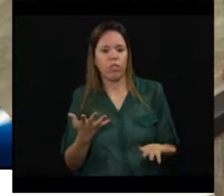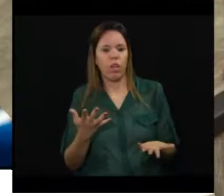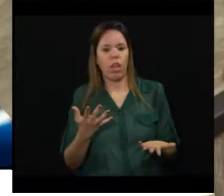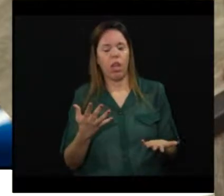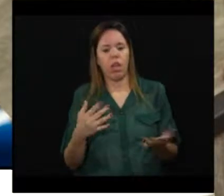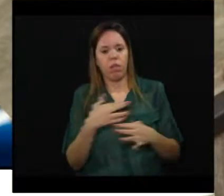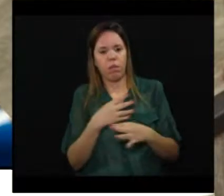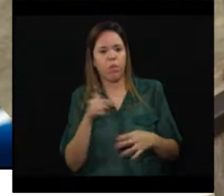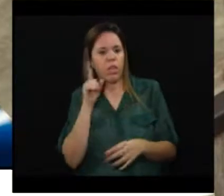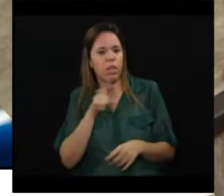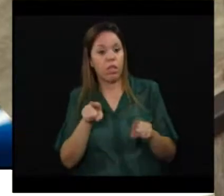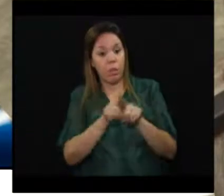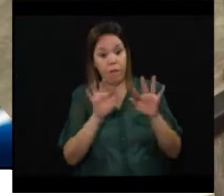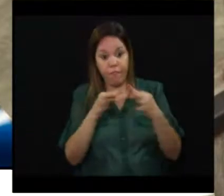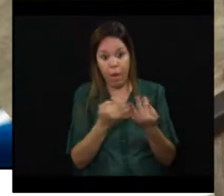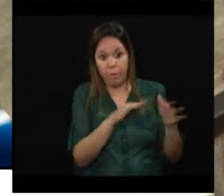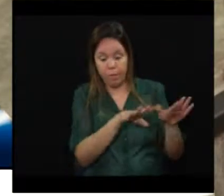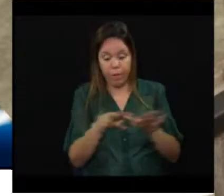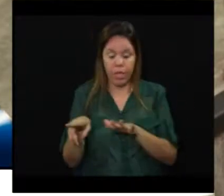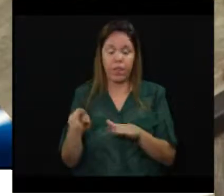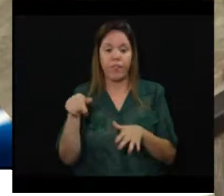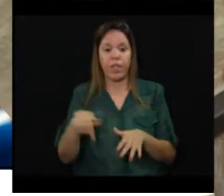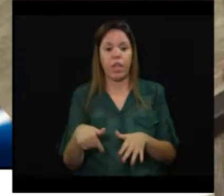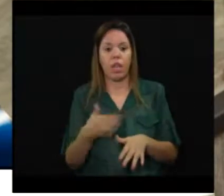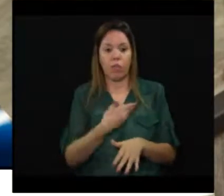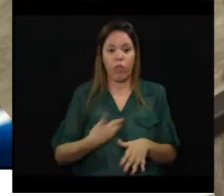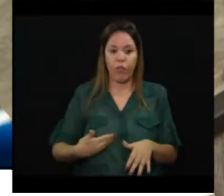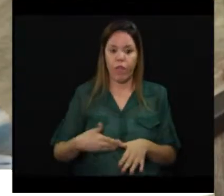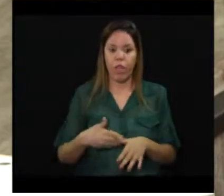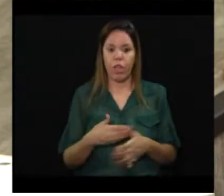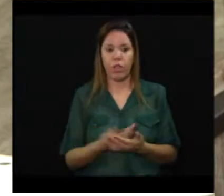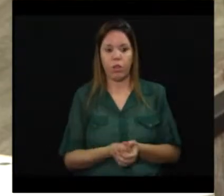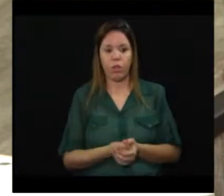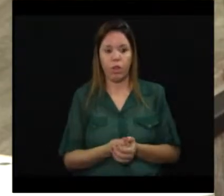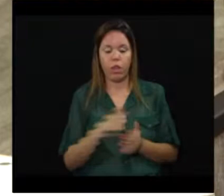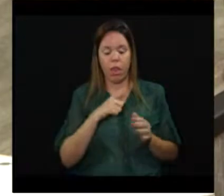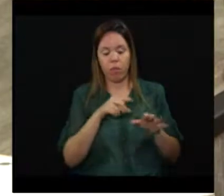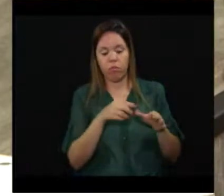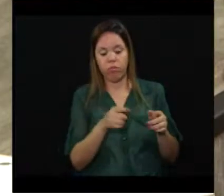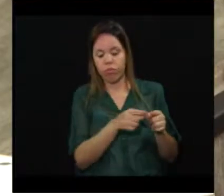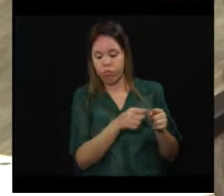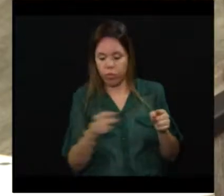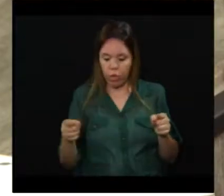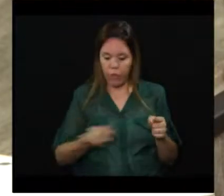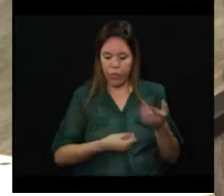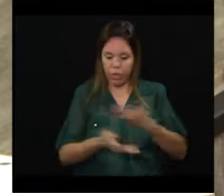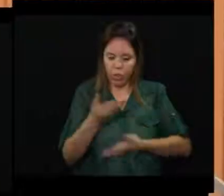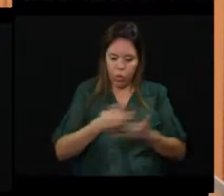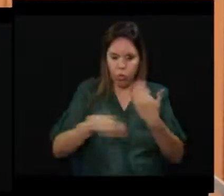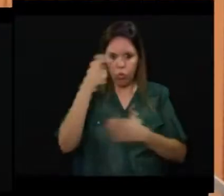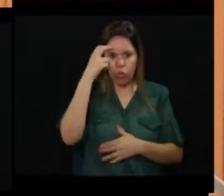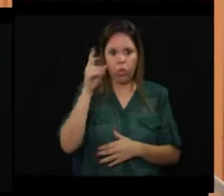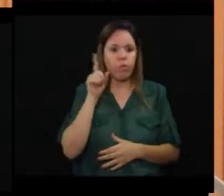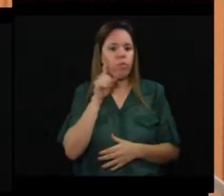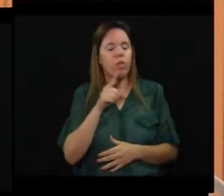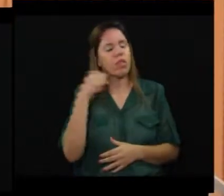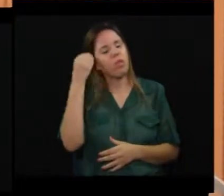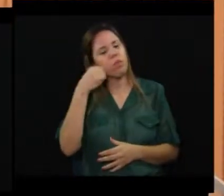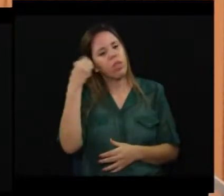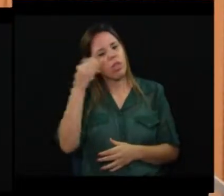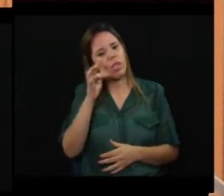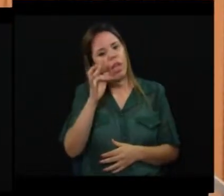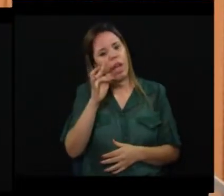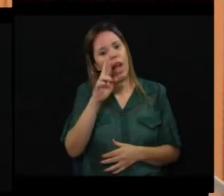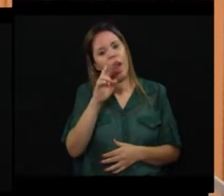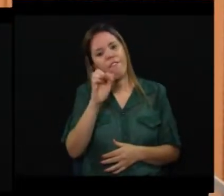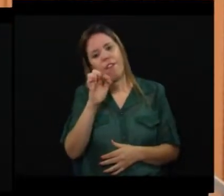famílias designadas pelo próprio governo para recebê-los. Então eles passam um tempo convivendo na cultura americana. Experiência que a jovem